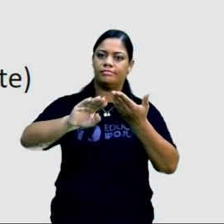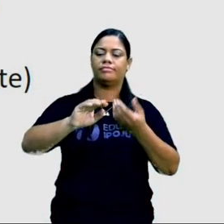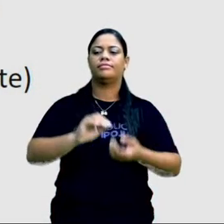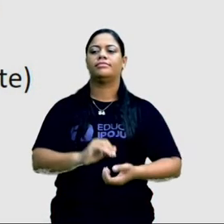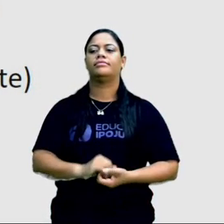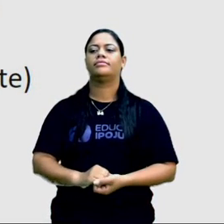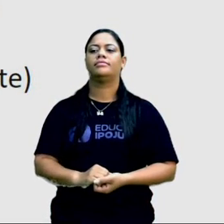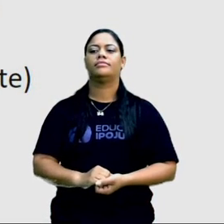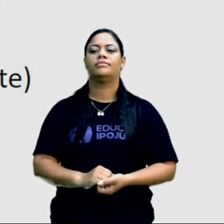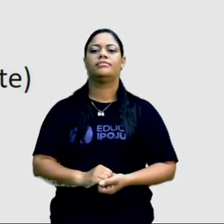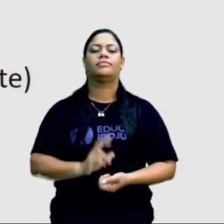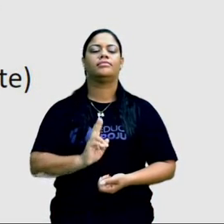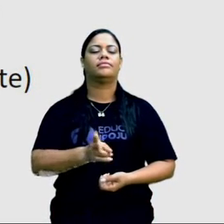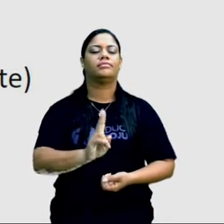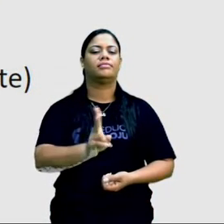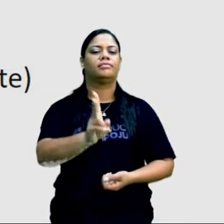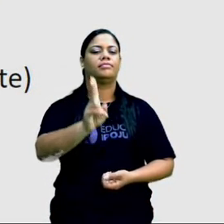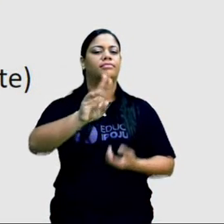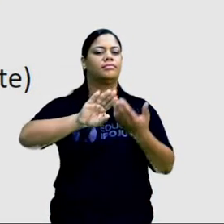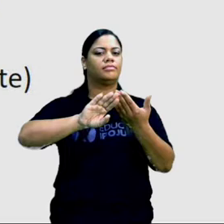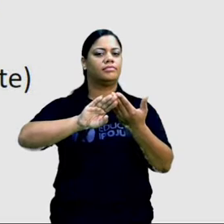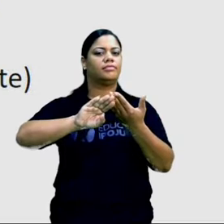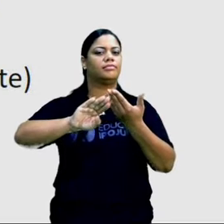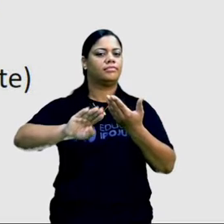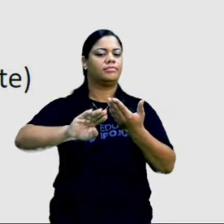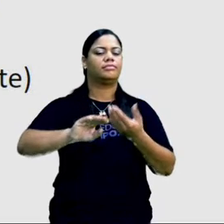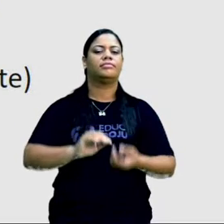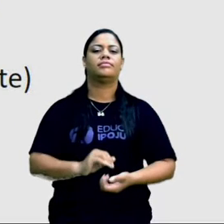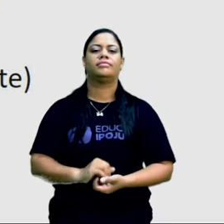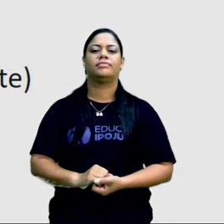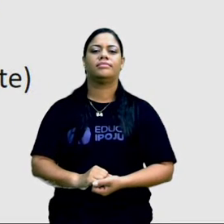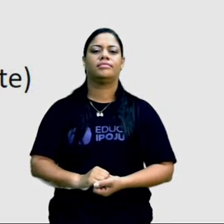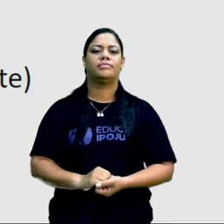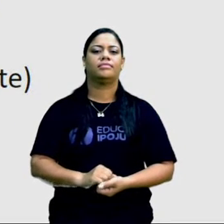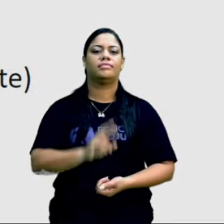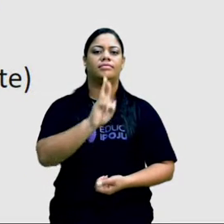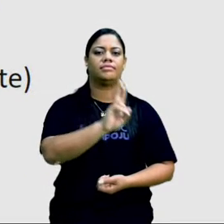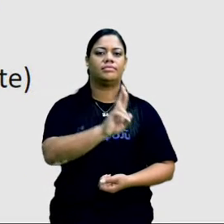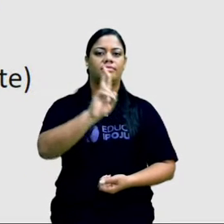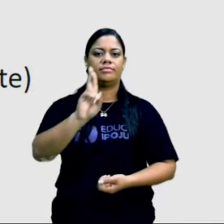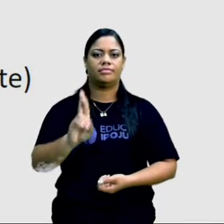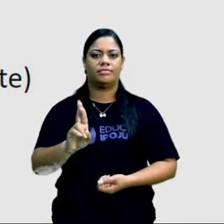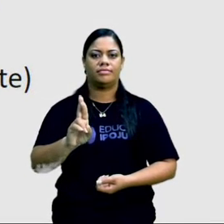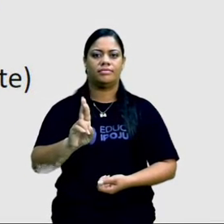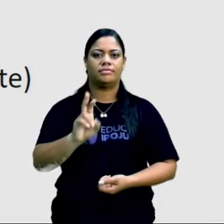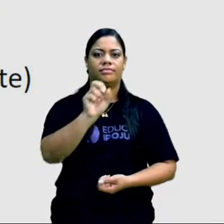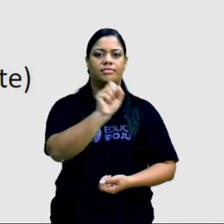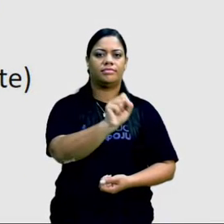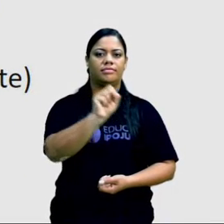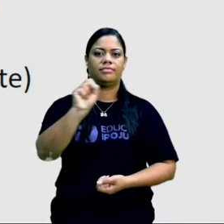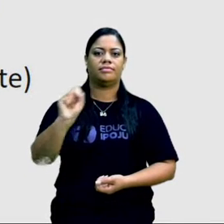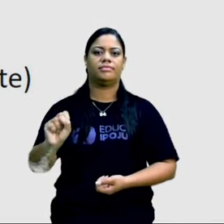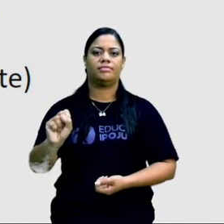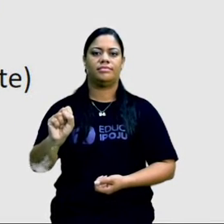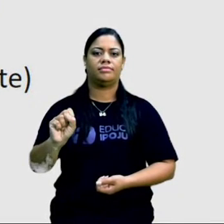sa. Então, sempre se separa esses dígrafos. RR,